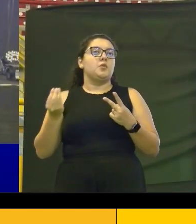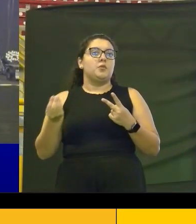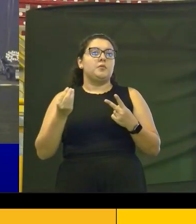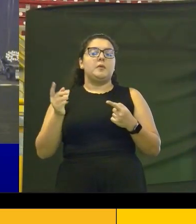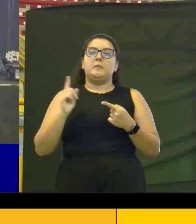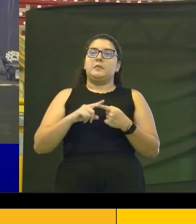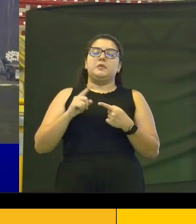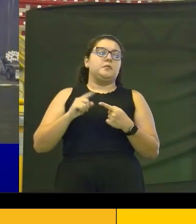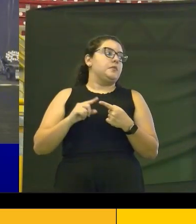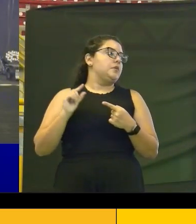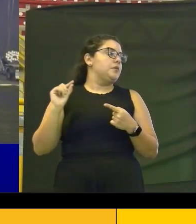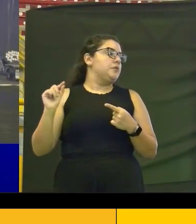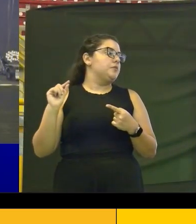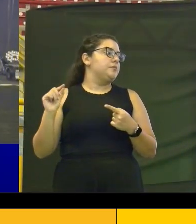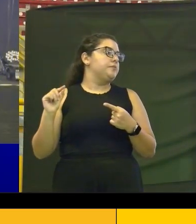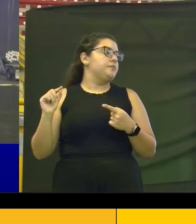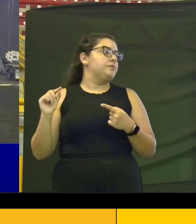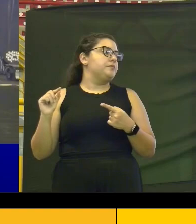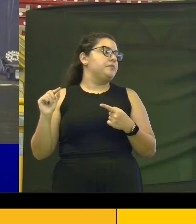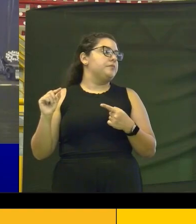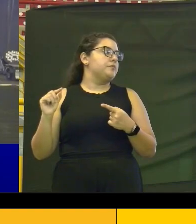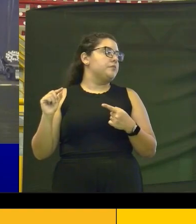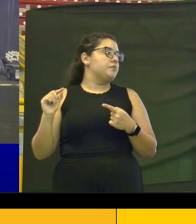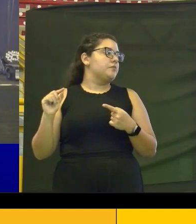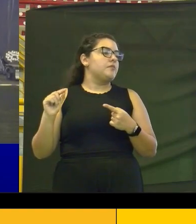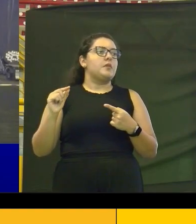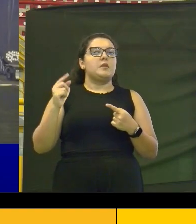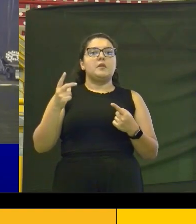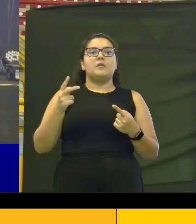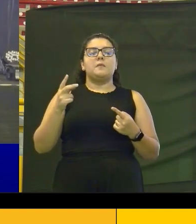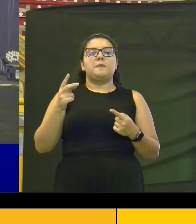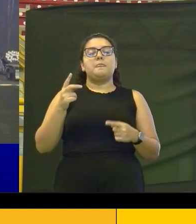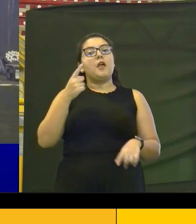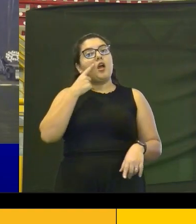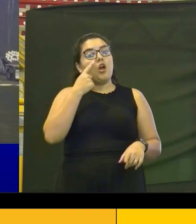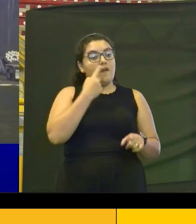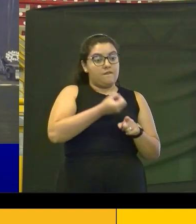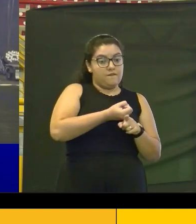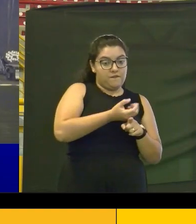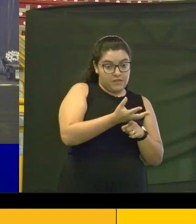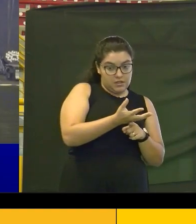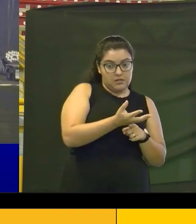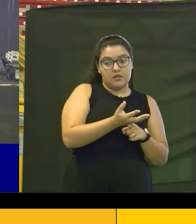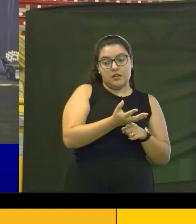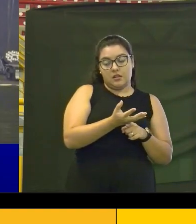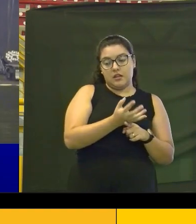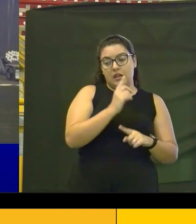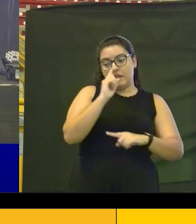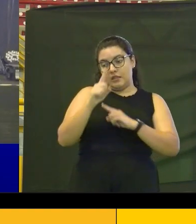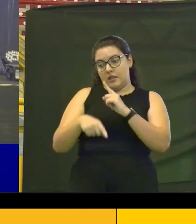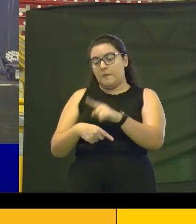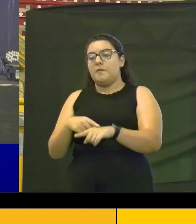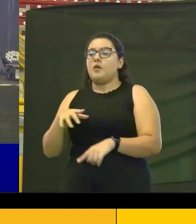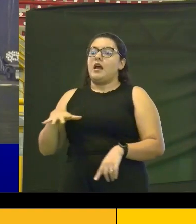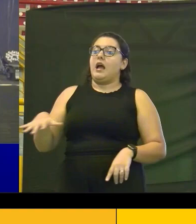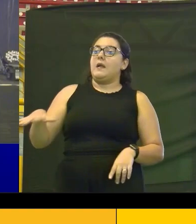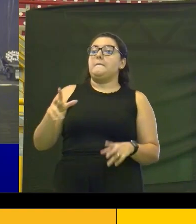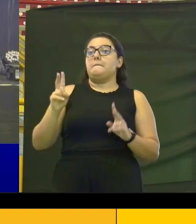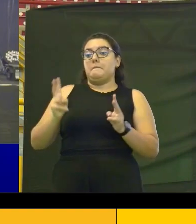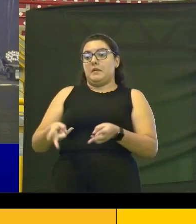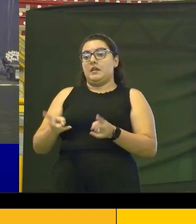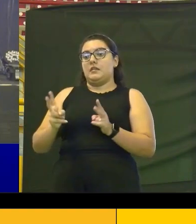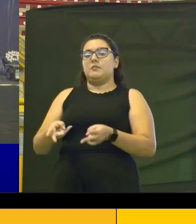A primeira maneira, de uma forma olhando para a física, e depois eu venho para resolver a mesma